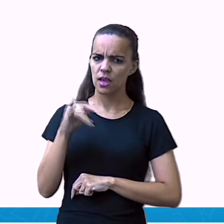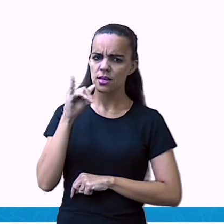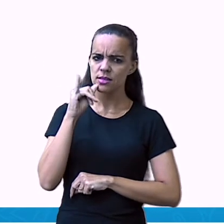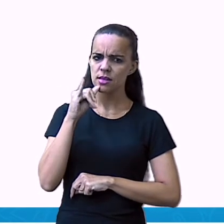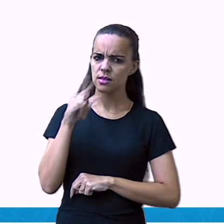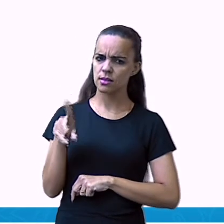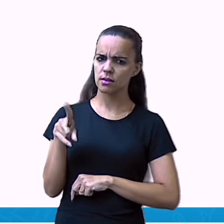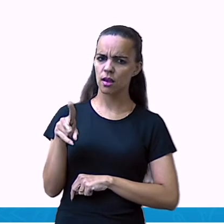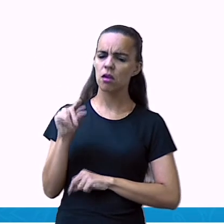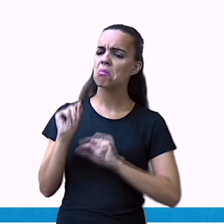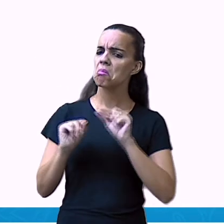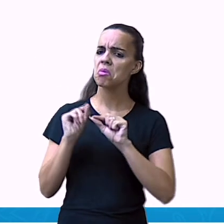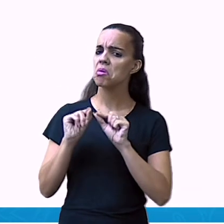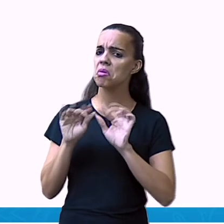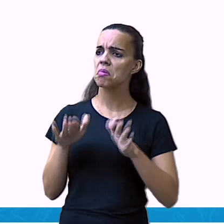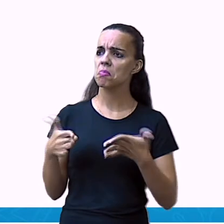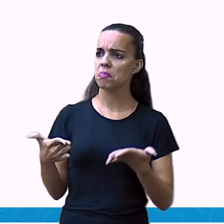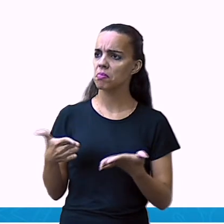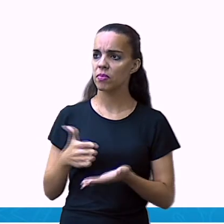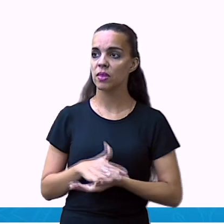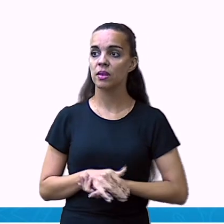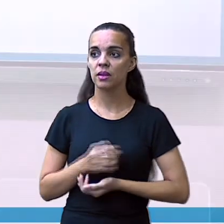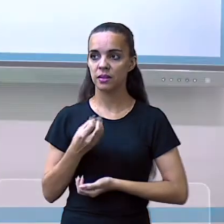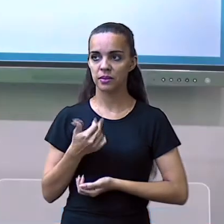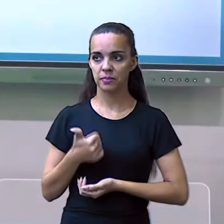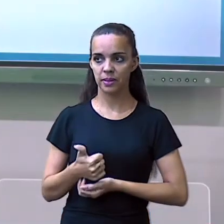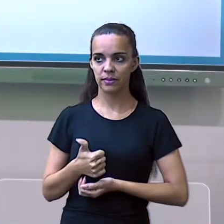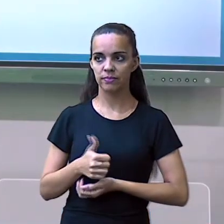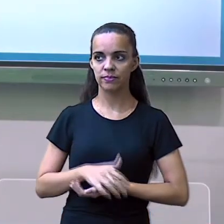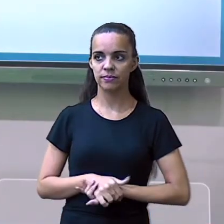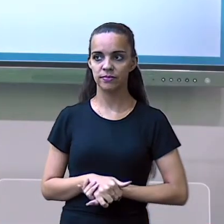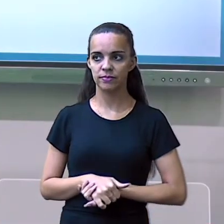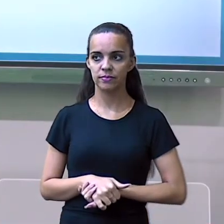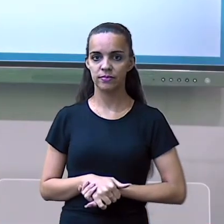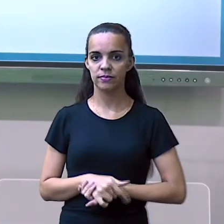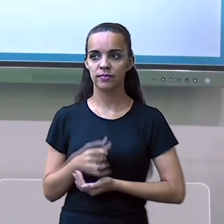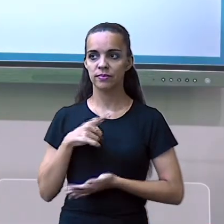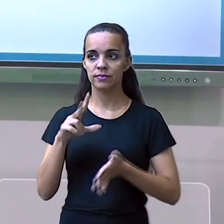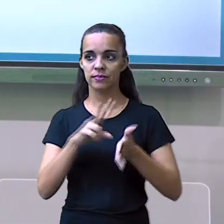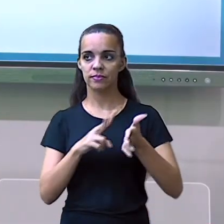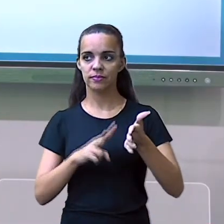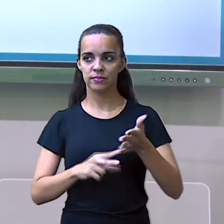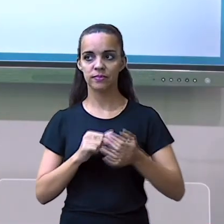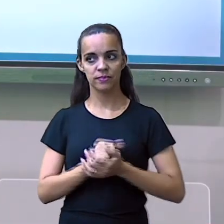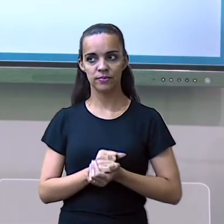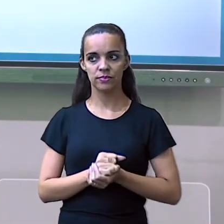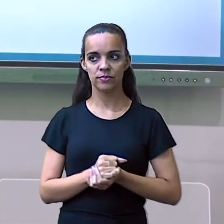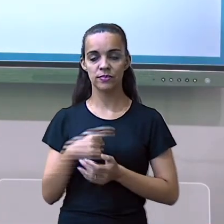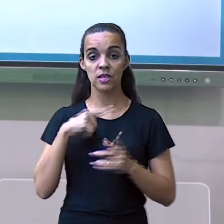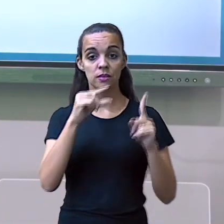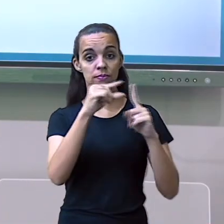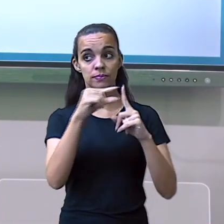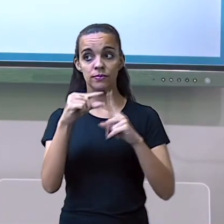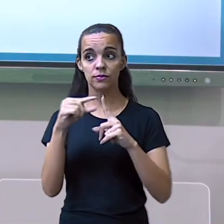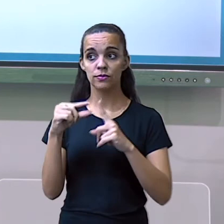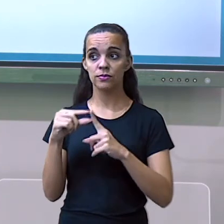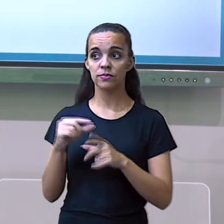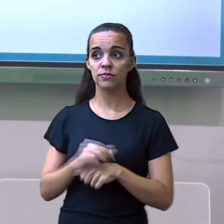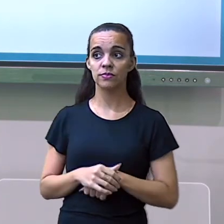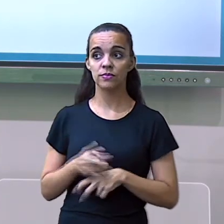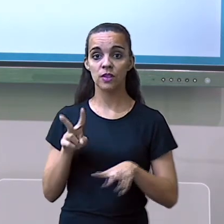com quem será? Beleza? Vamos ler essas palavras